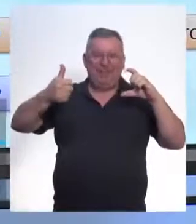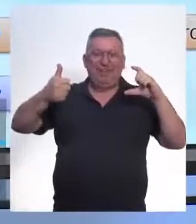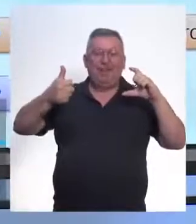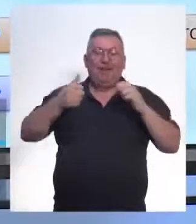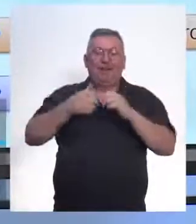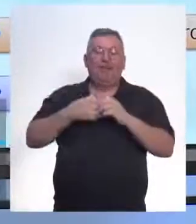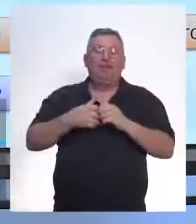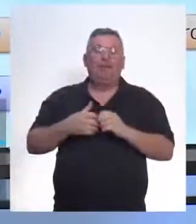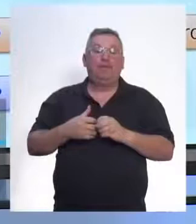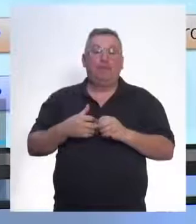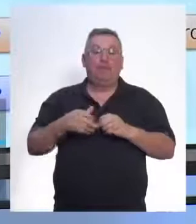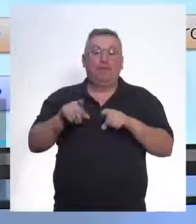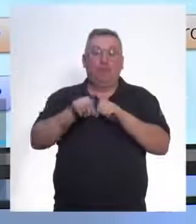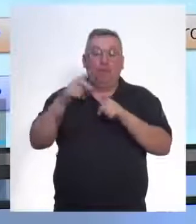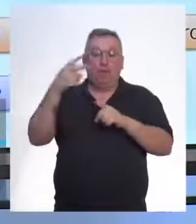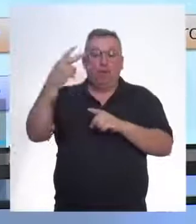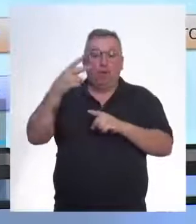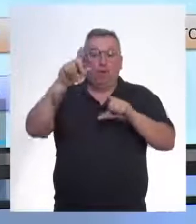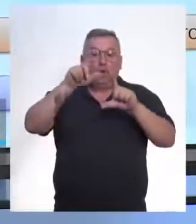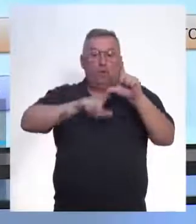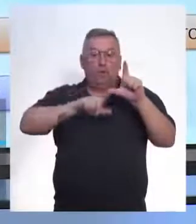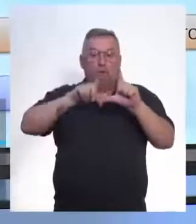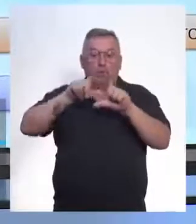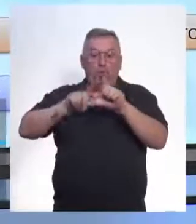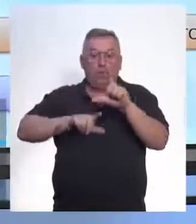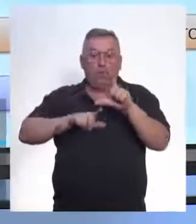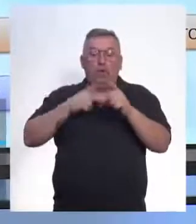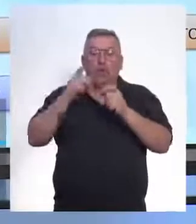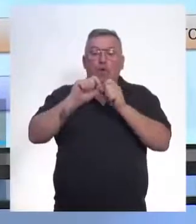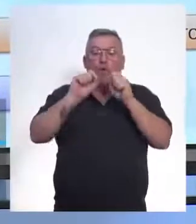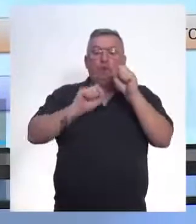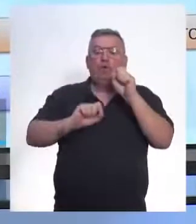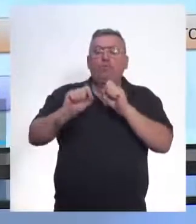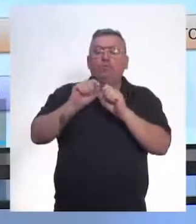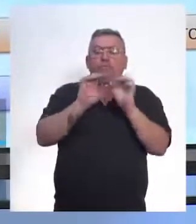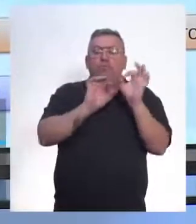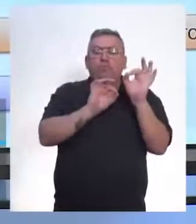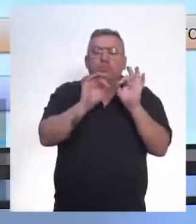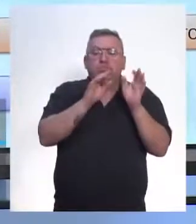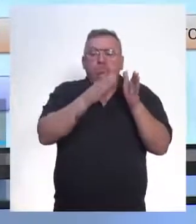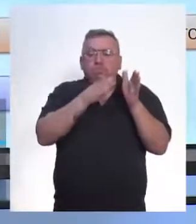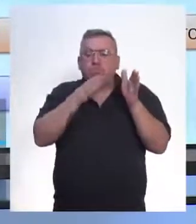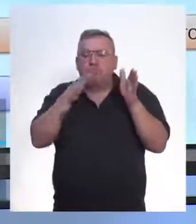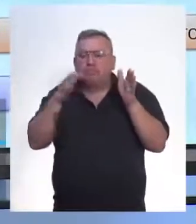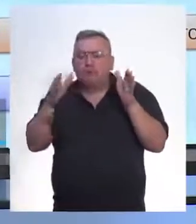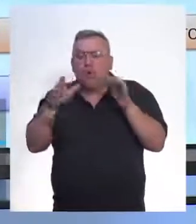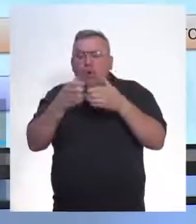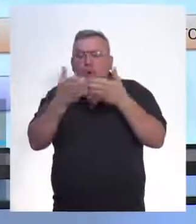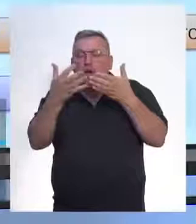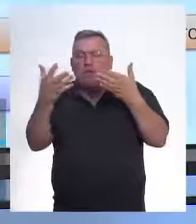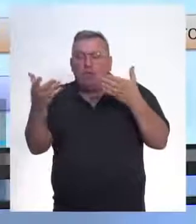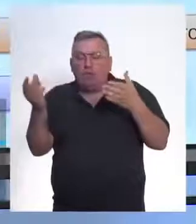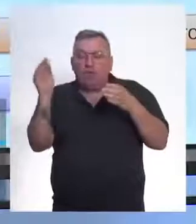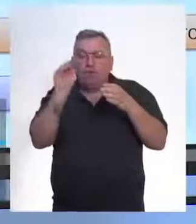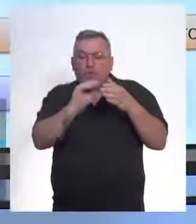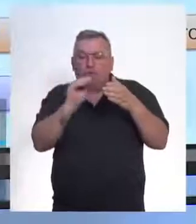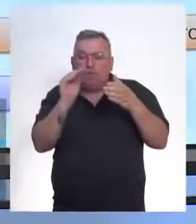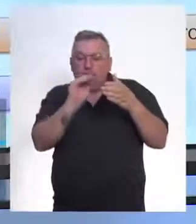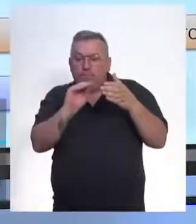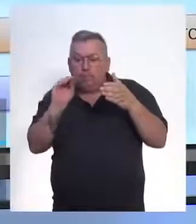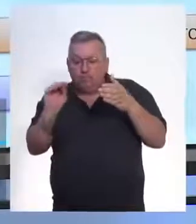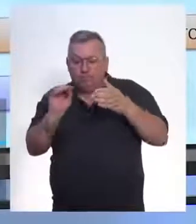equação do primeiro grau com duas incógnitas, como que ela é formada ou quais são os elementos que